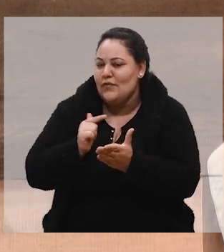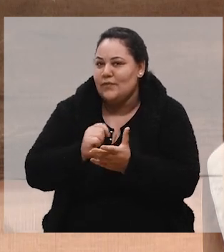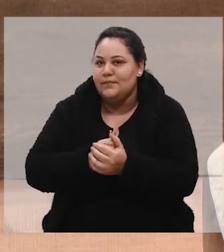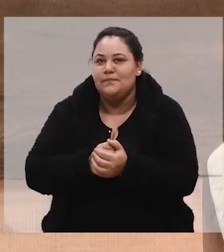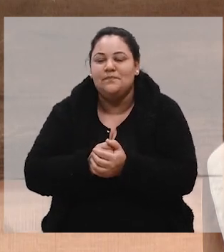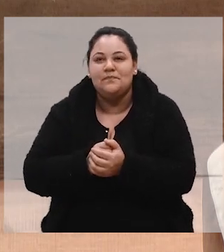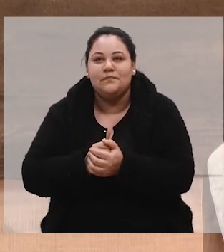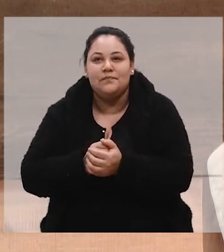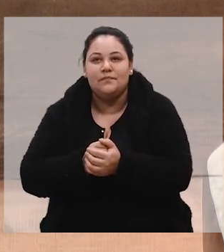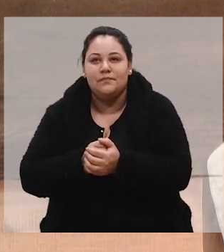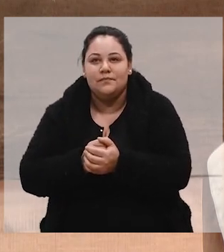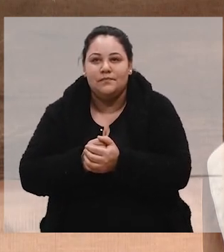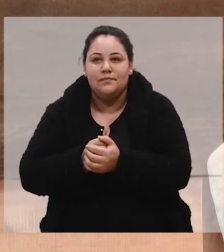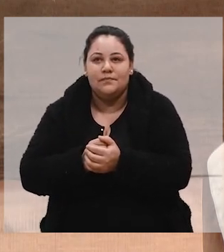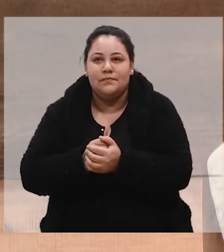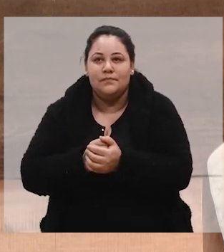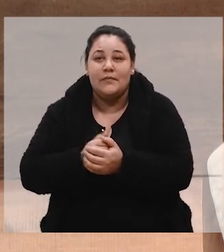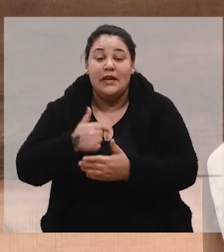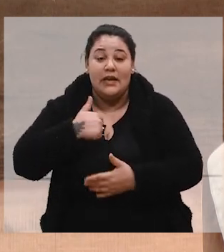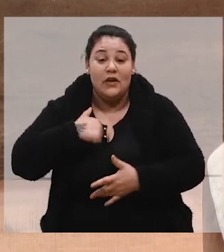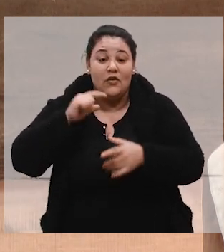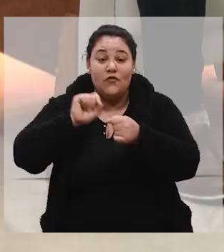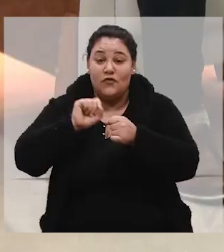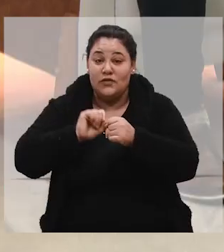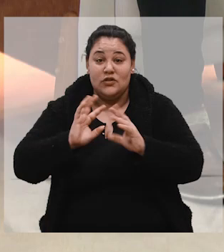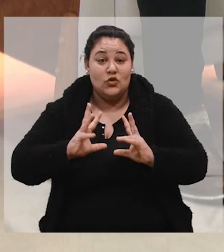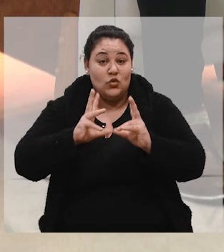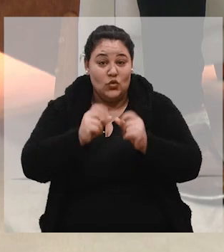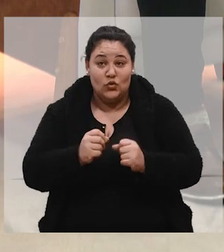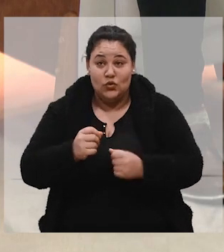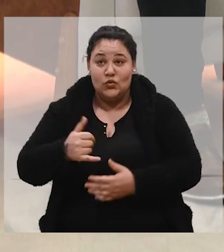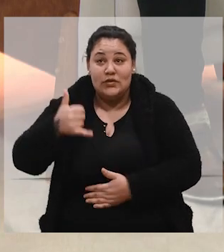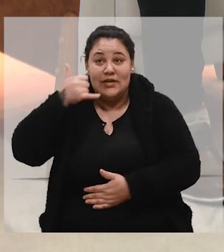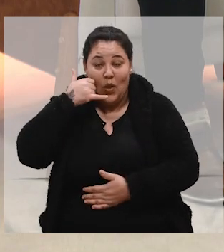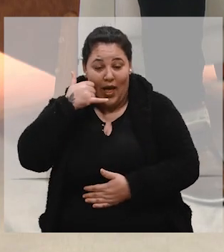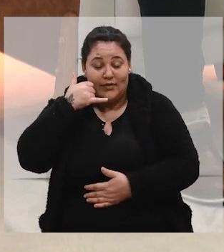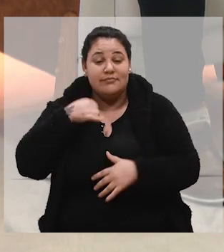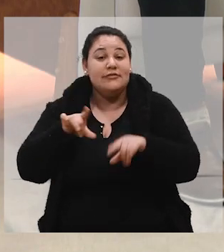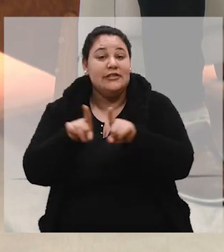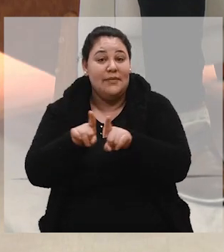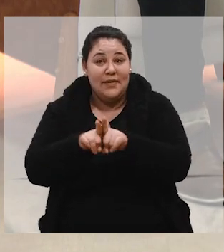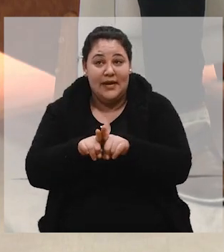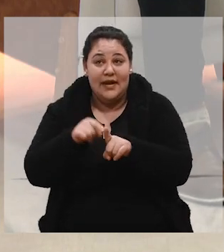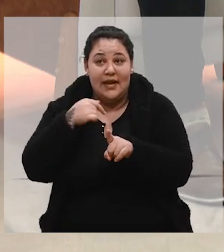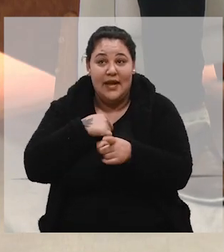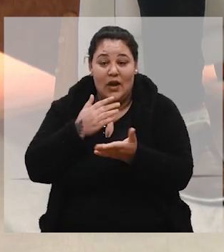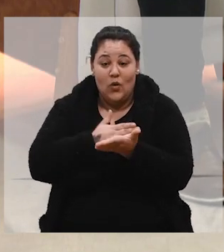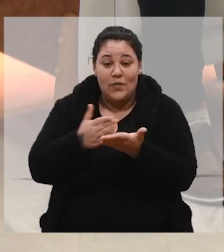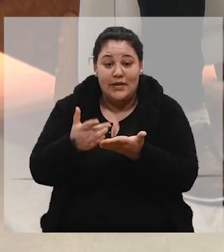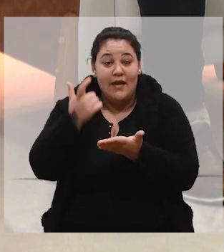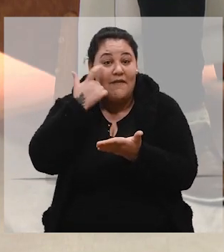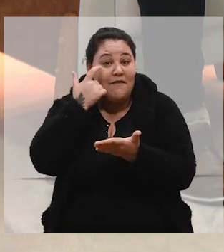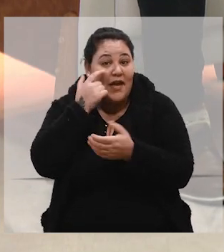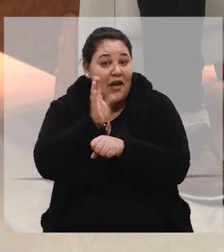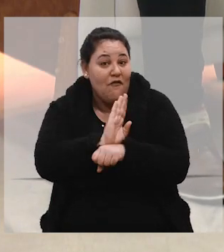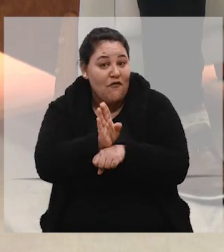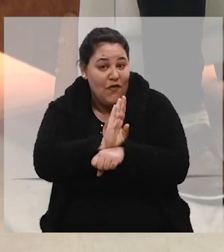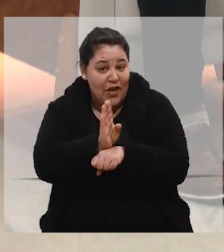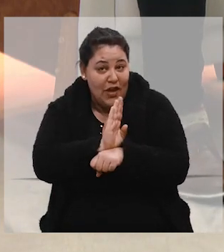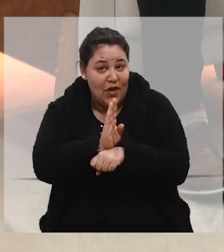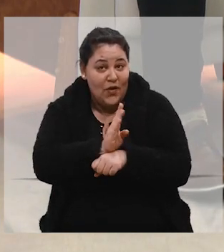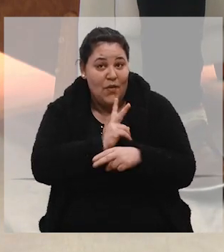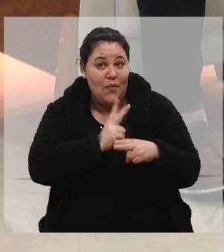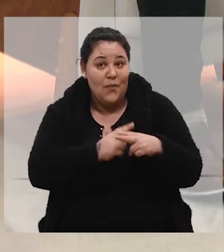aqui. Olha, eu fiz tudo isso no celular. E também, quando eu comecei a ver filmes